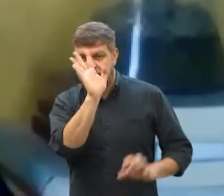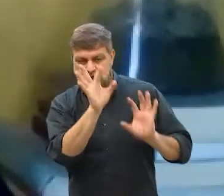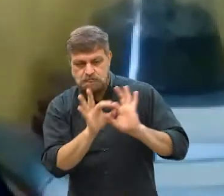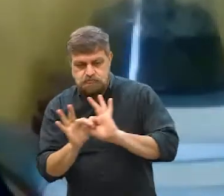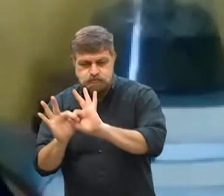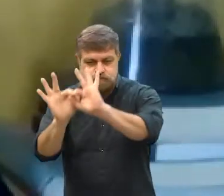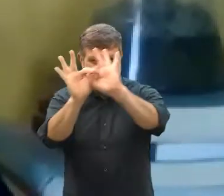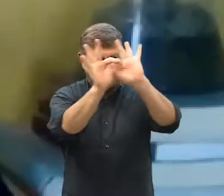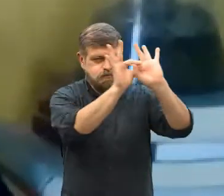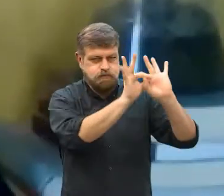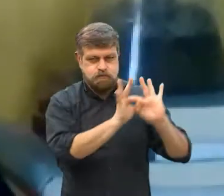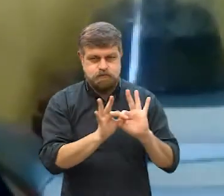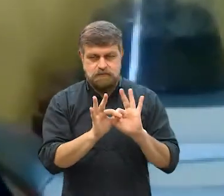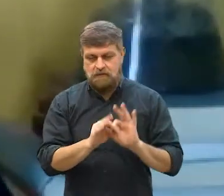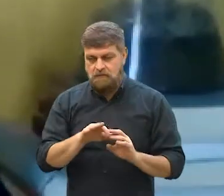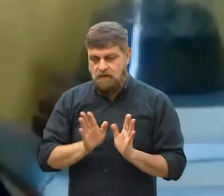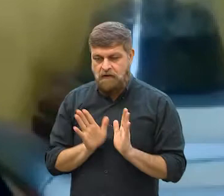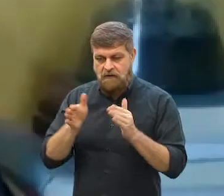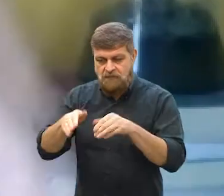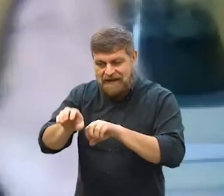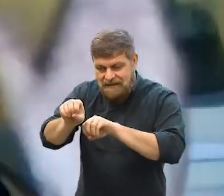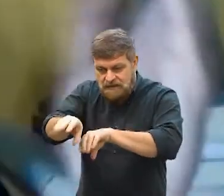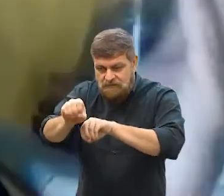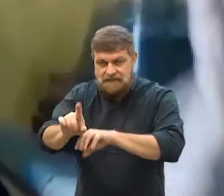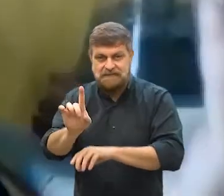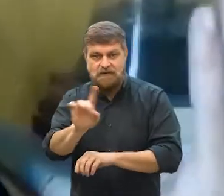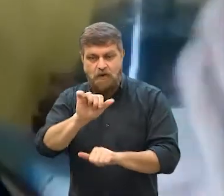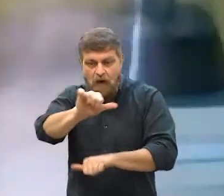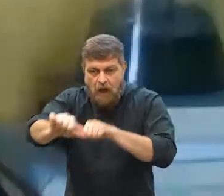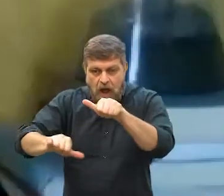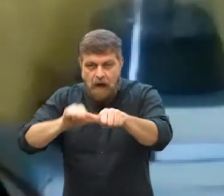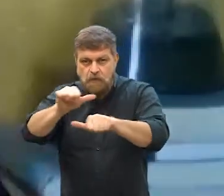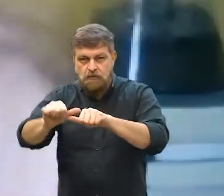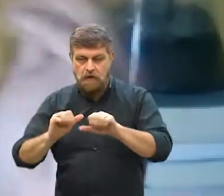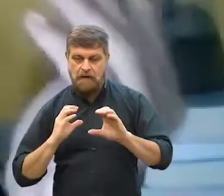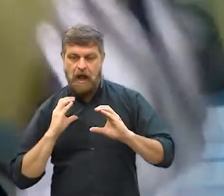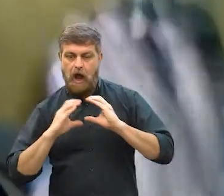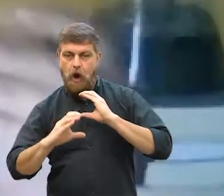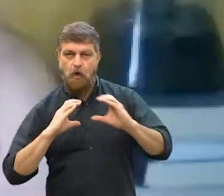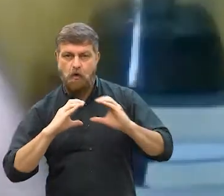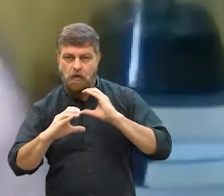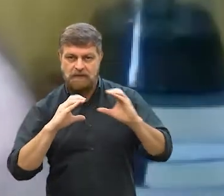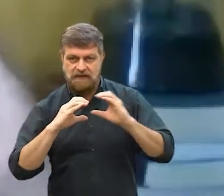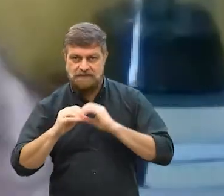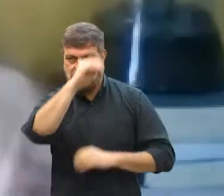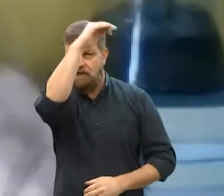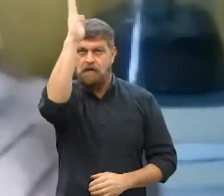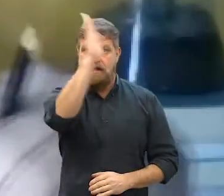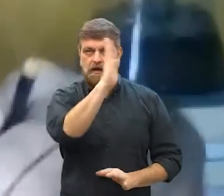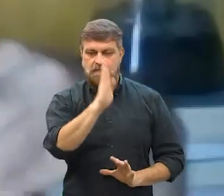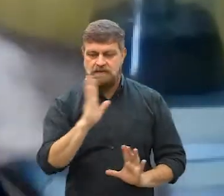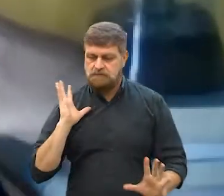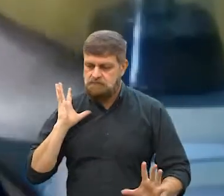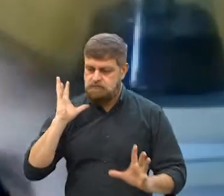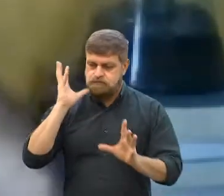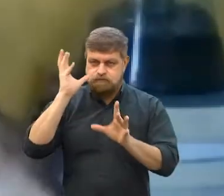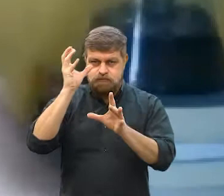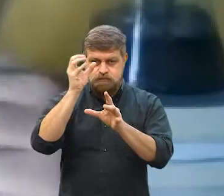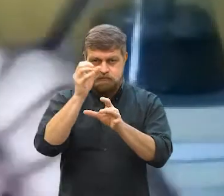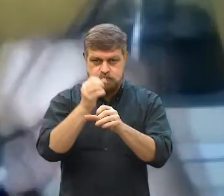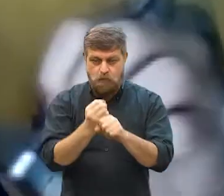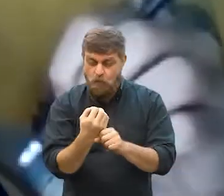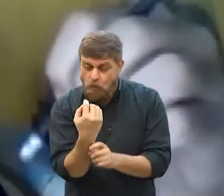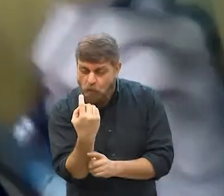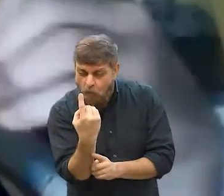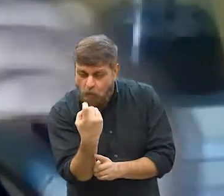ter esse viés educativo para poder fazer a comunicação de massa EA unificação do país a criação de um